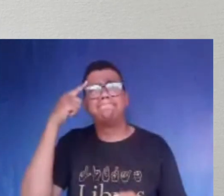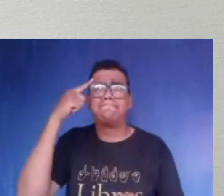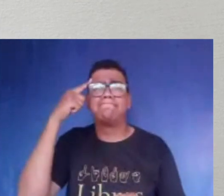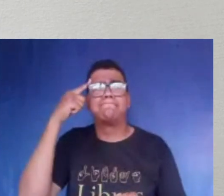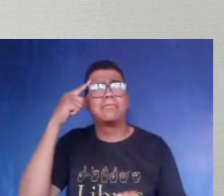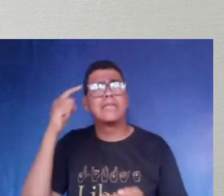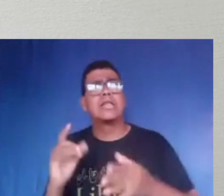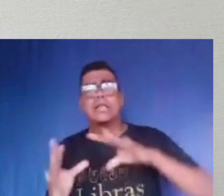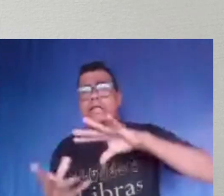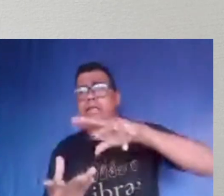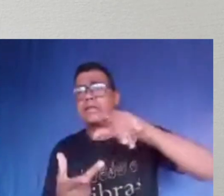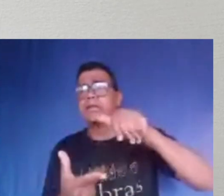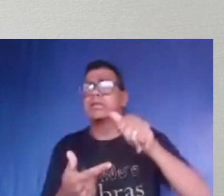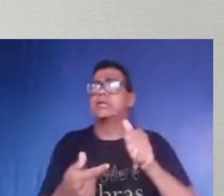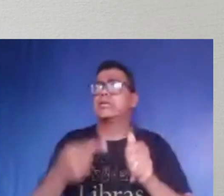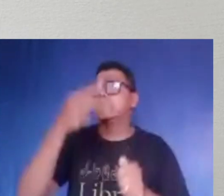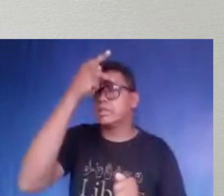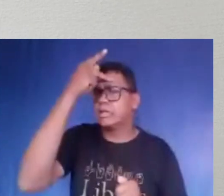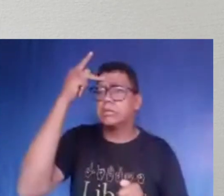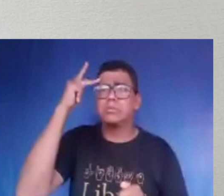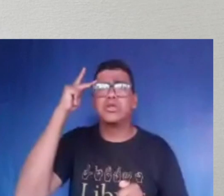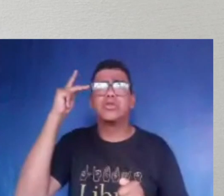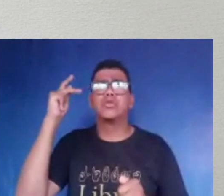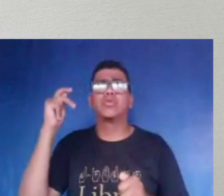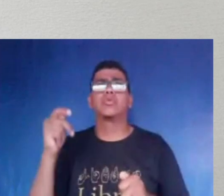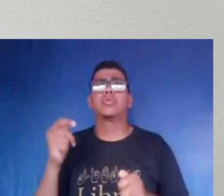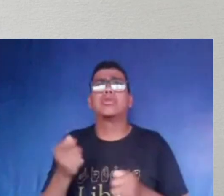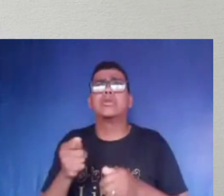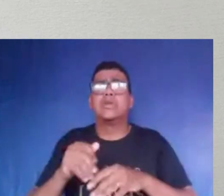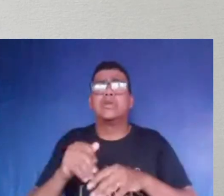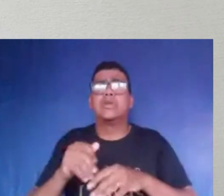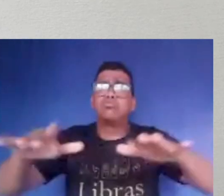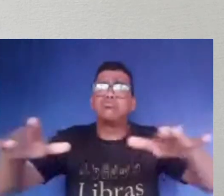um contexto global, dentro de um contexto de pessoas que estão